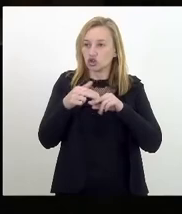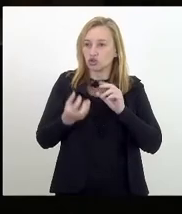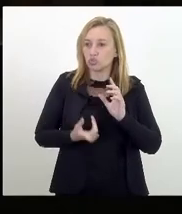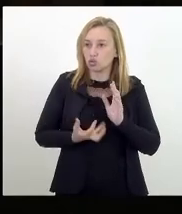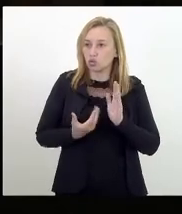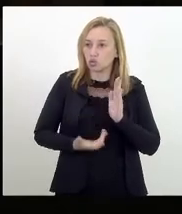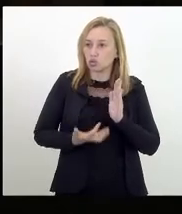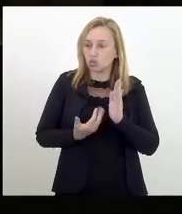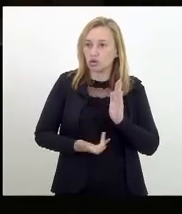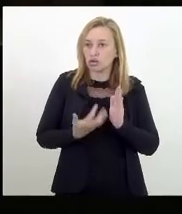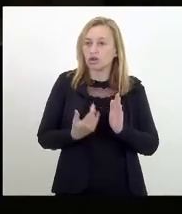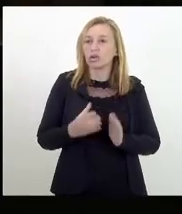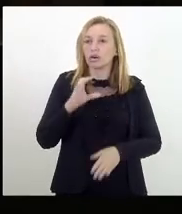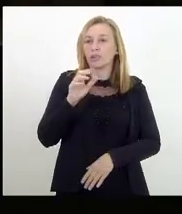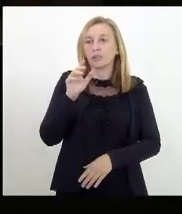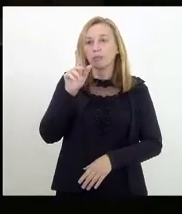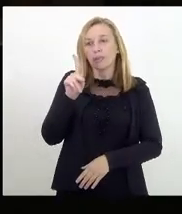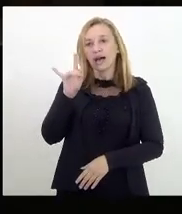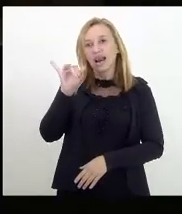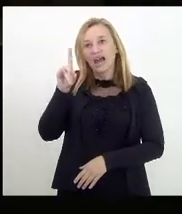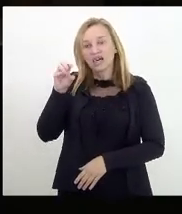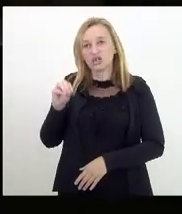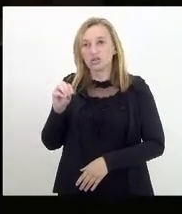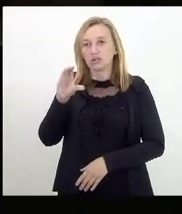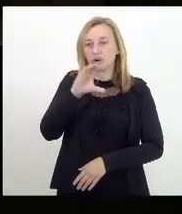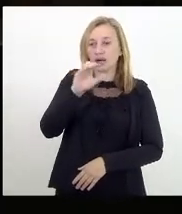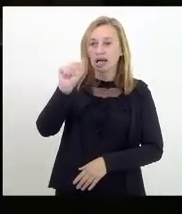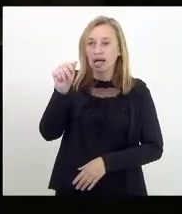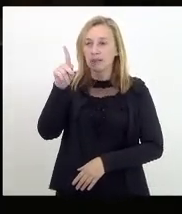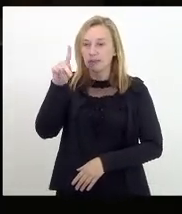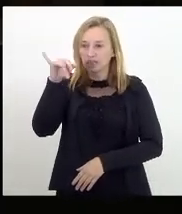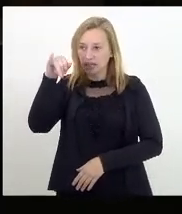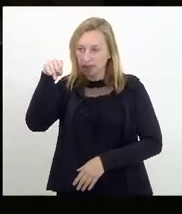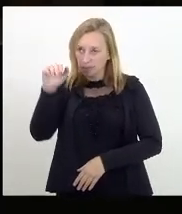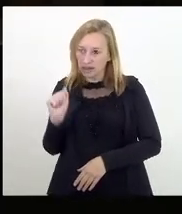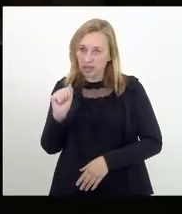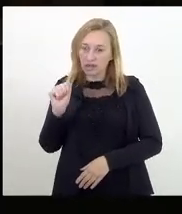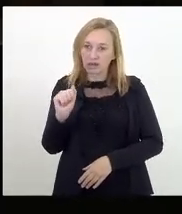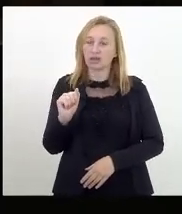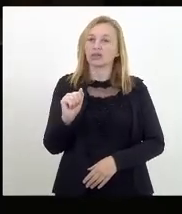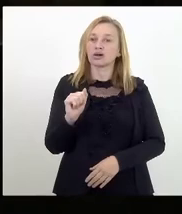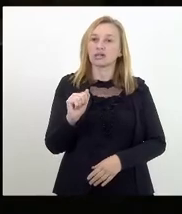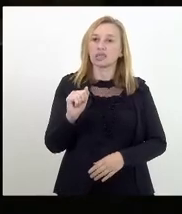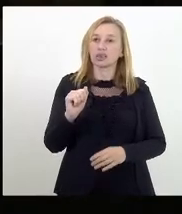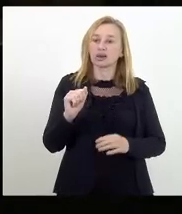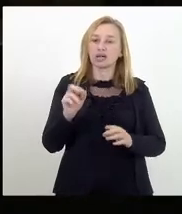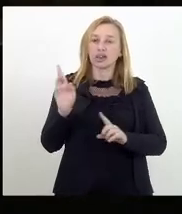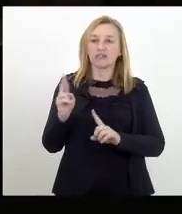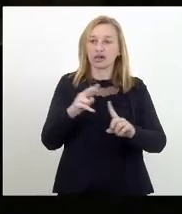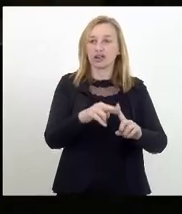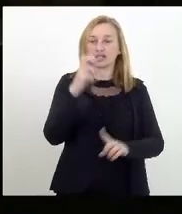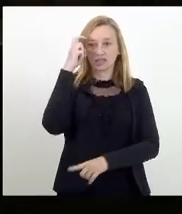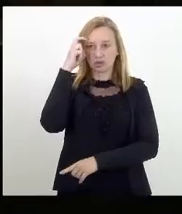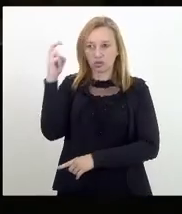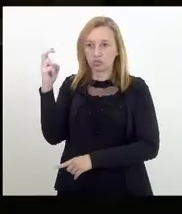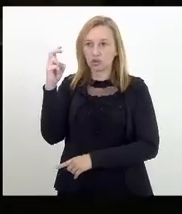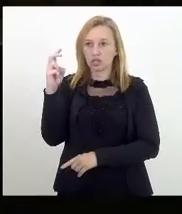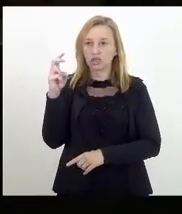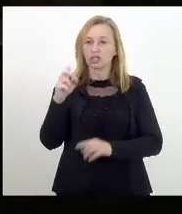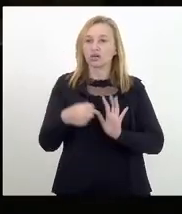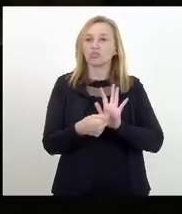e o palácio Capanema Como disse é um símbolo da cultura brasileira e nesse momento simboliza